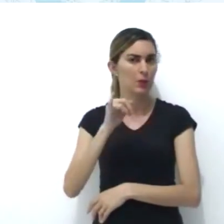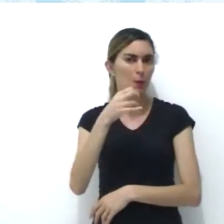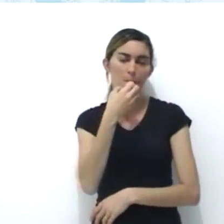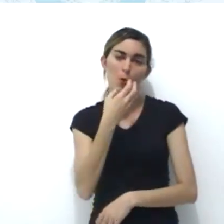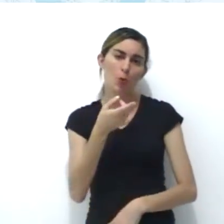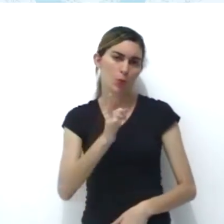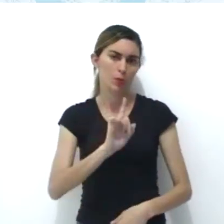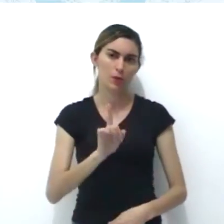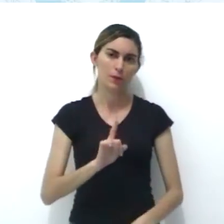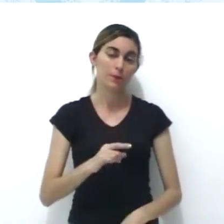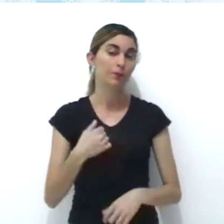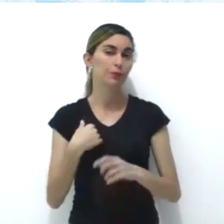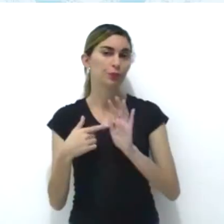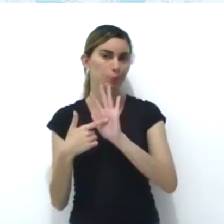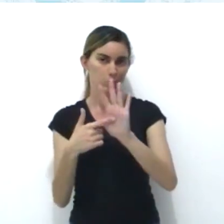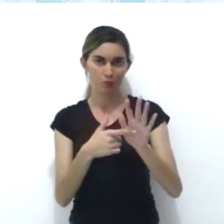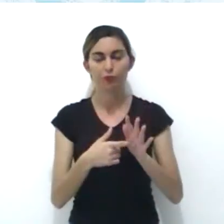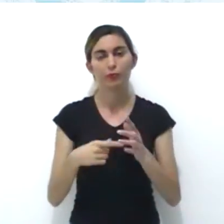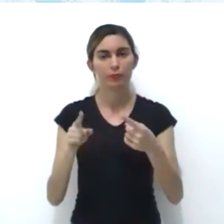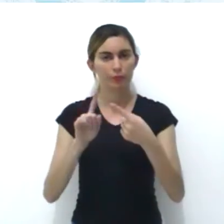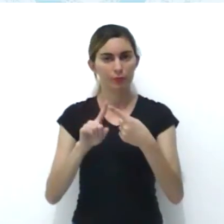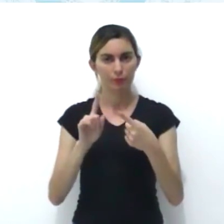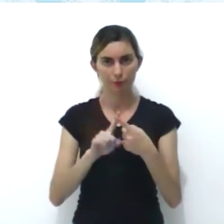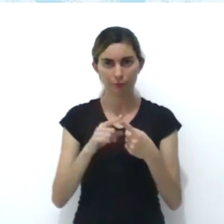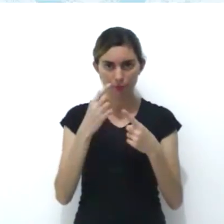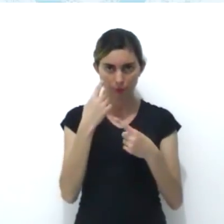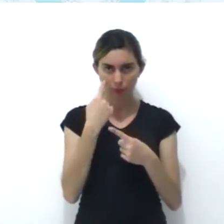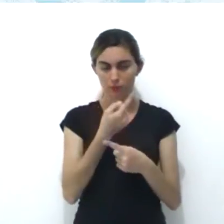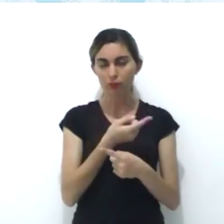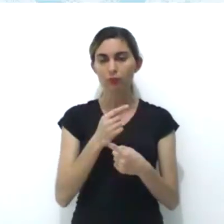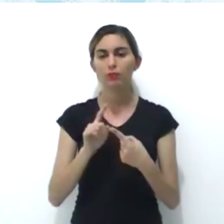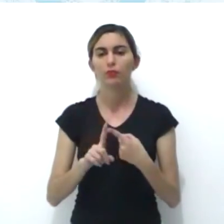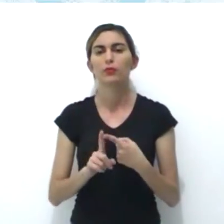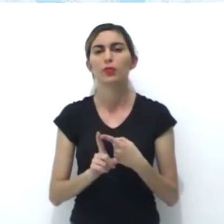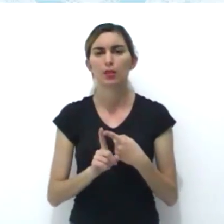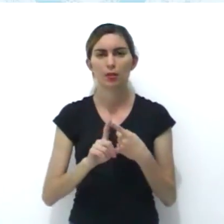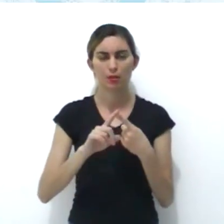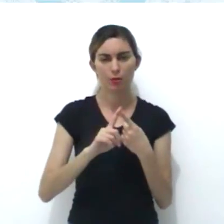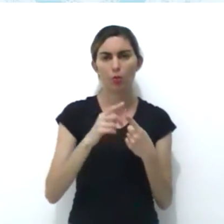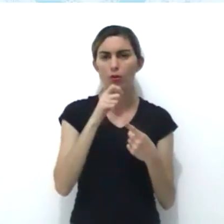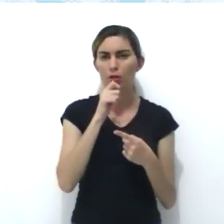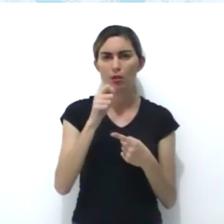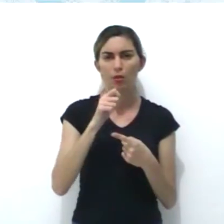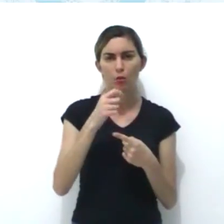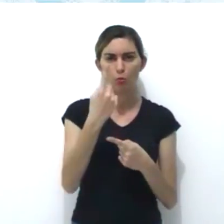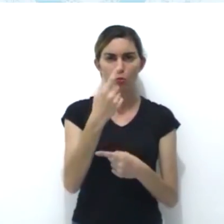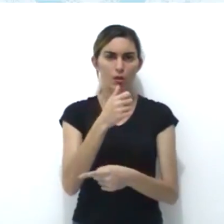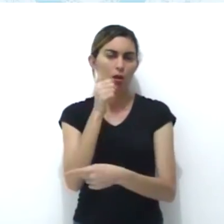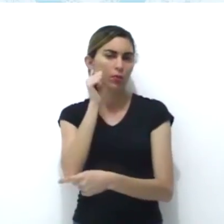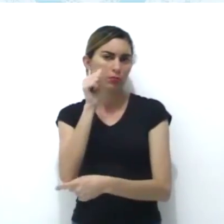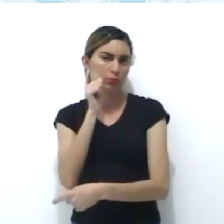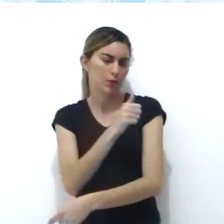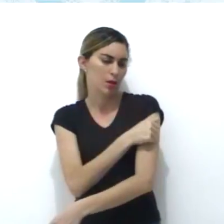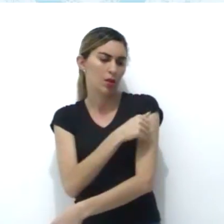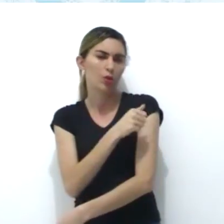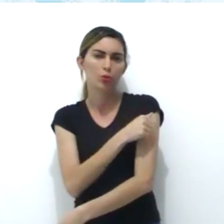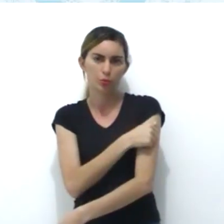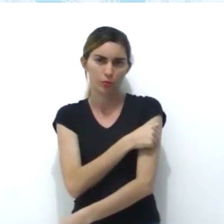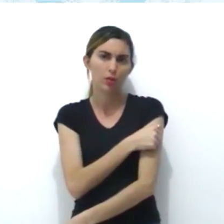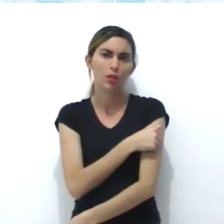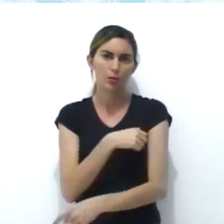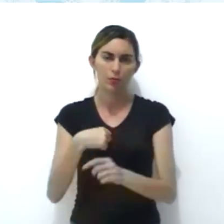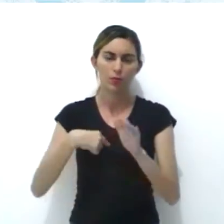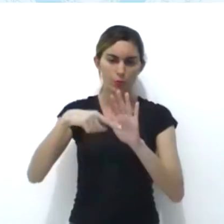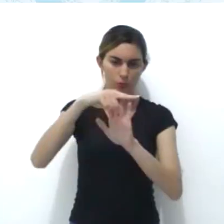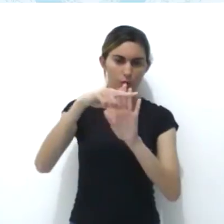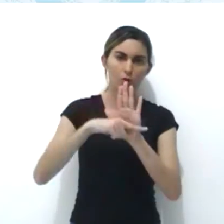é bom ou não. Tá? Vou trazer para vocês primeiro, preste atenção aí na tela. o depoimento de uma das alunas, né,